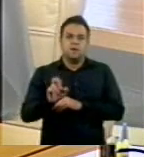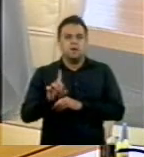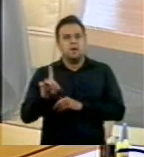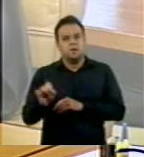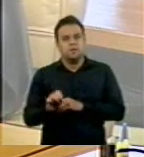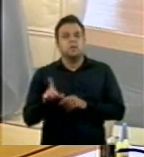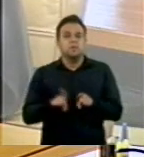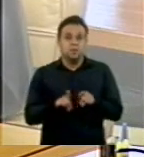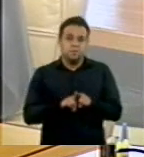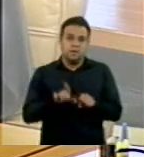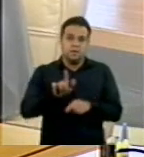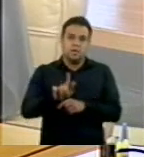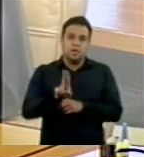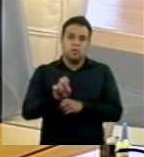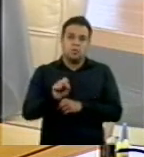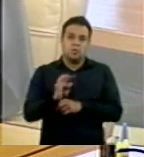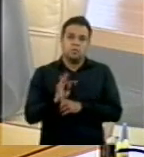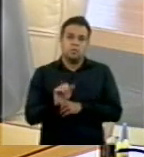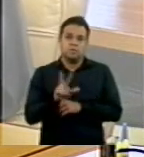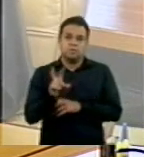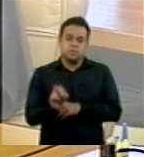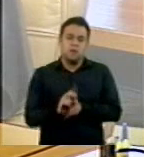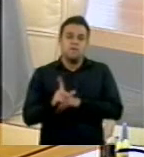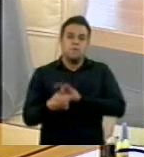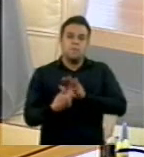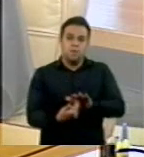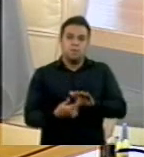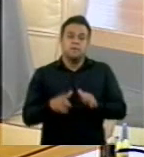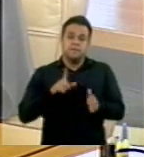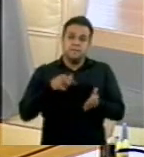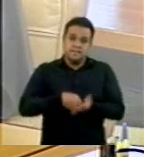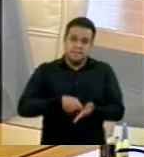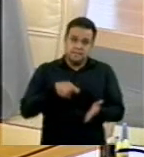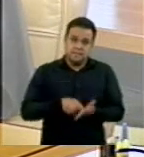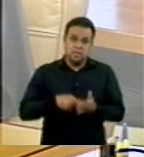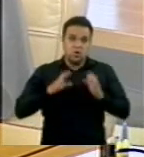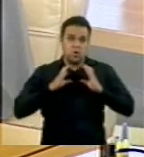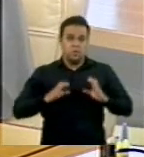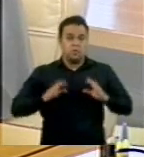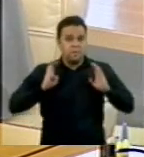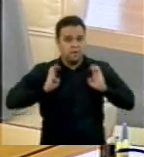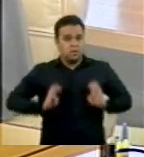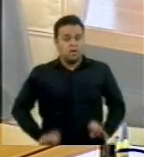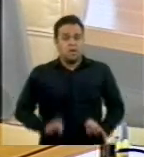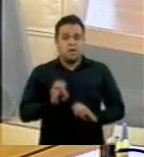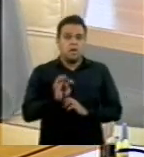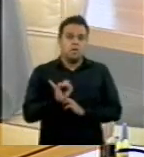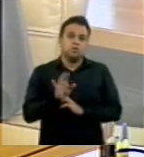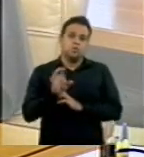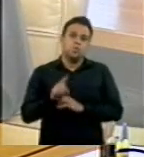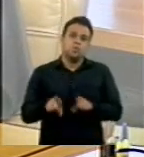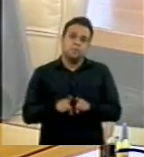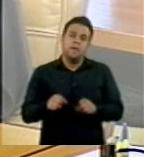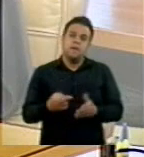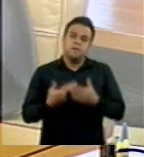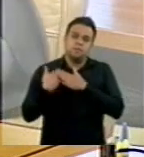de Gustavo Hermont Correia, que ao tratarem da exigência de um comportamento ético e responsável com o